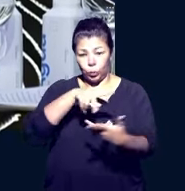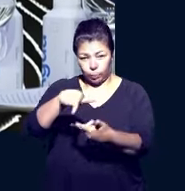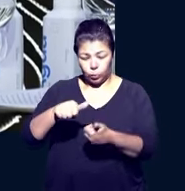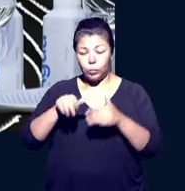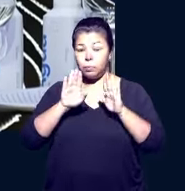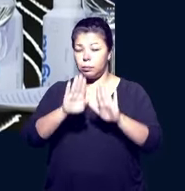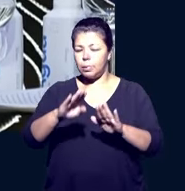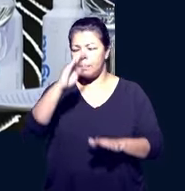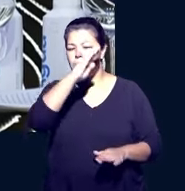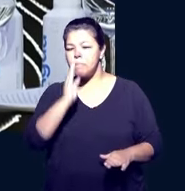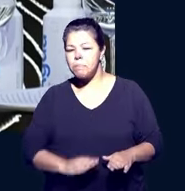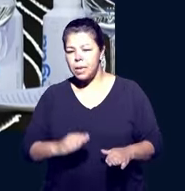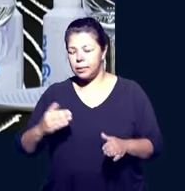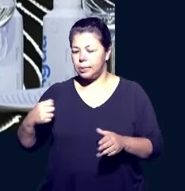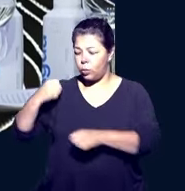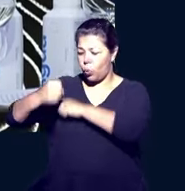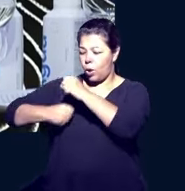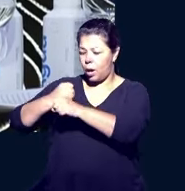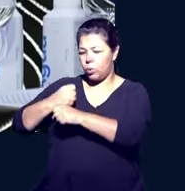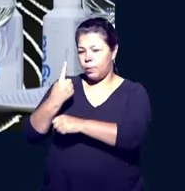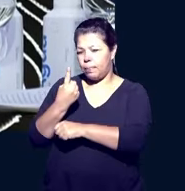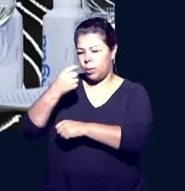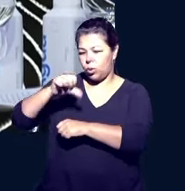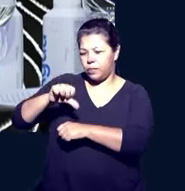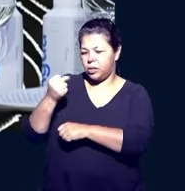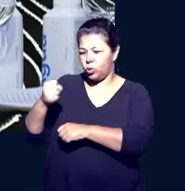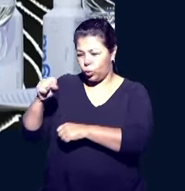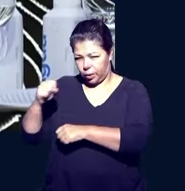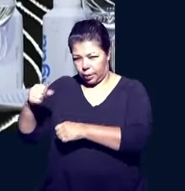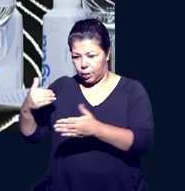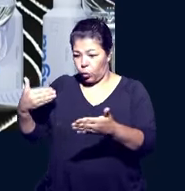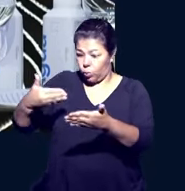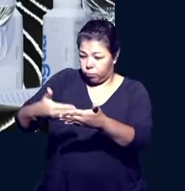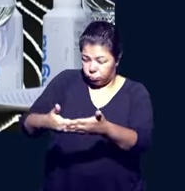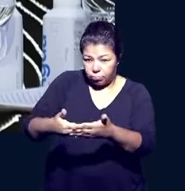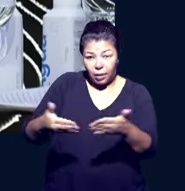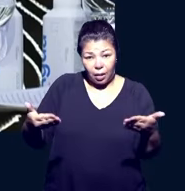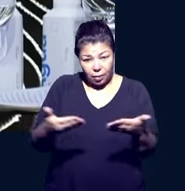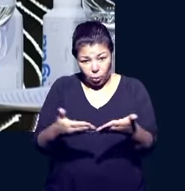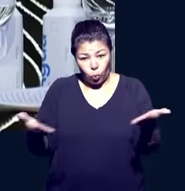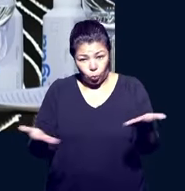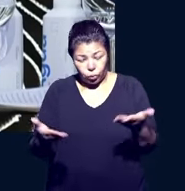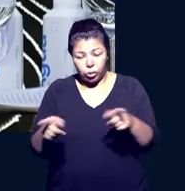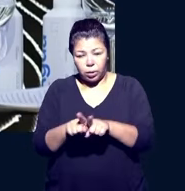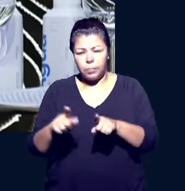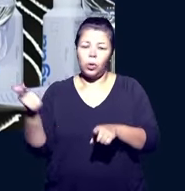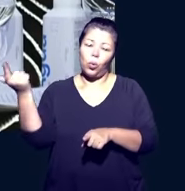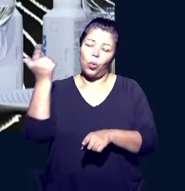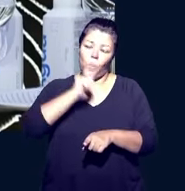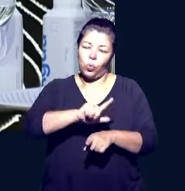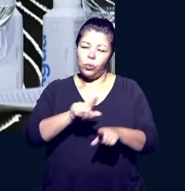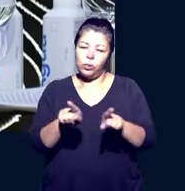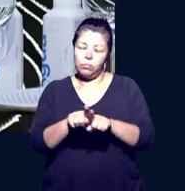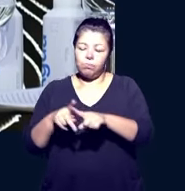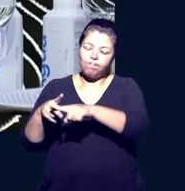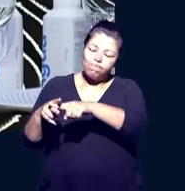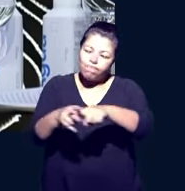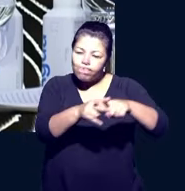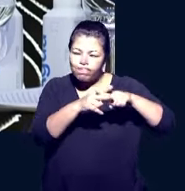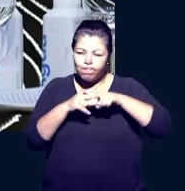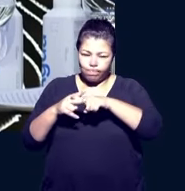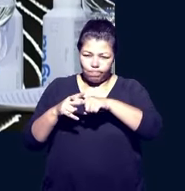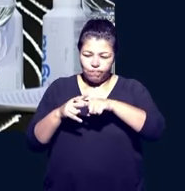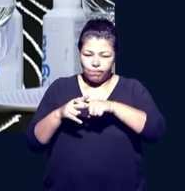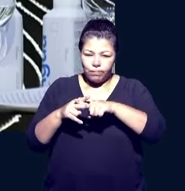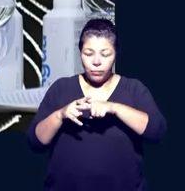brasileiro a partir de 88 o legislativo superou as suas prerrogativas o Executivo Voltou ao tamanho que efetivamente deveria ter